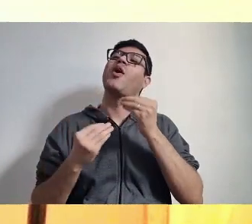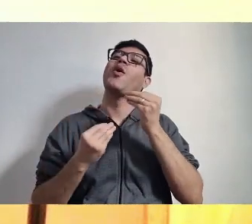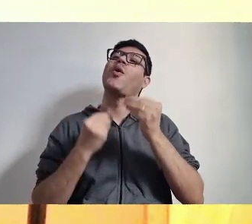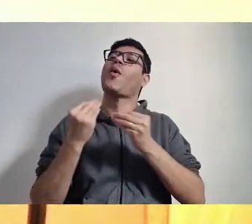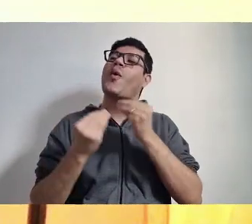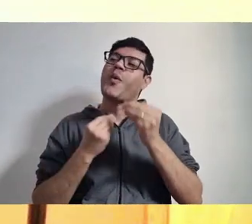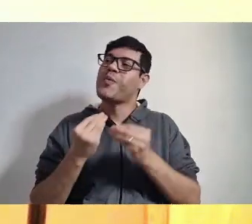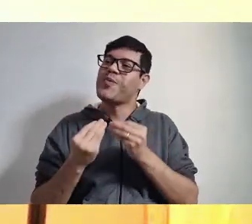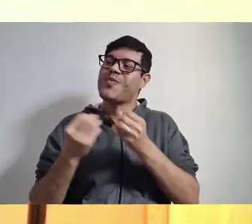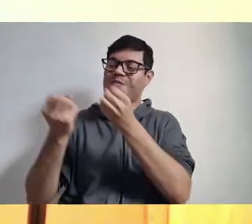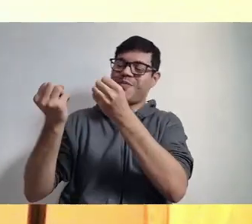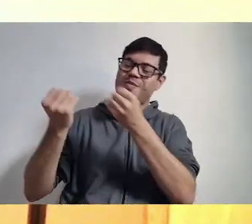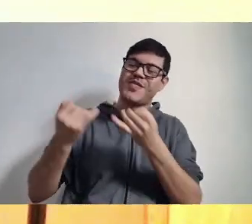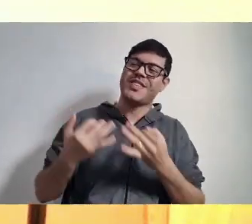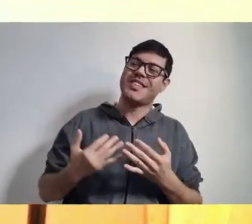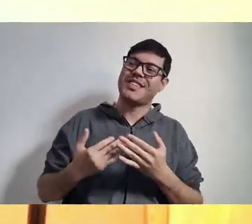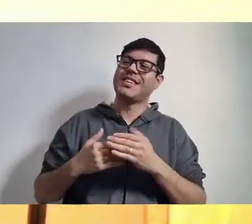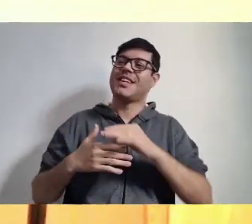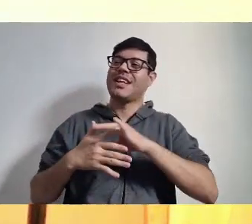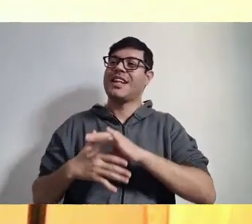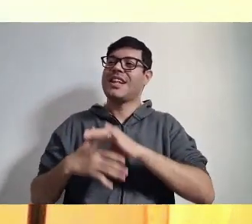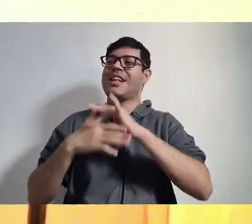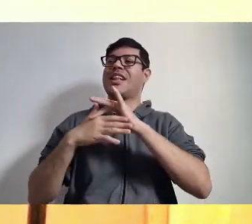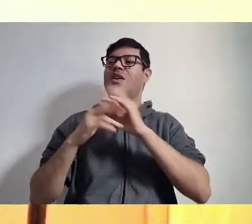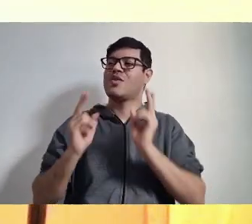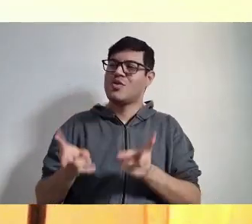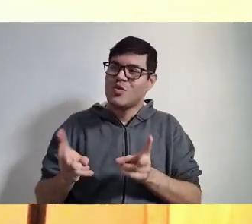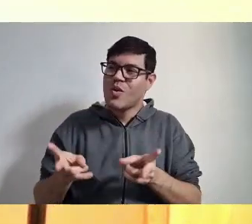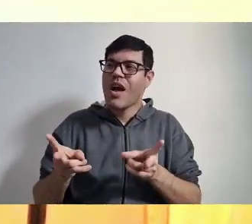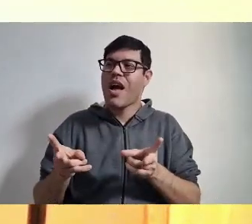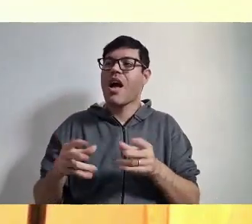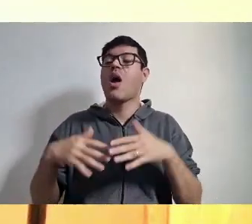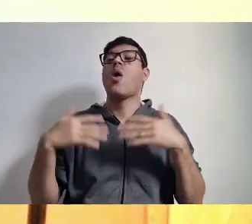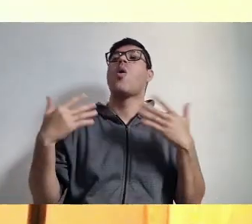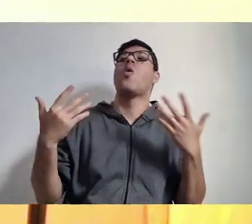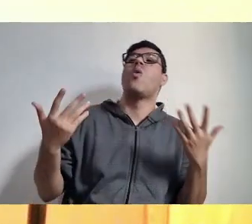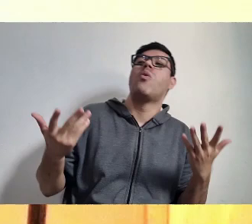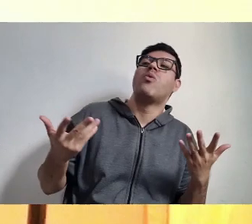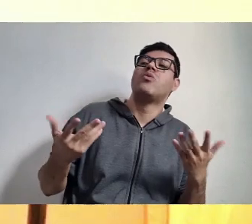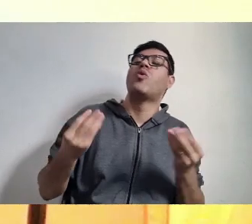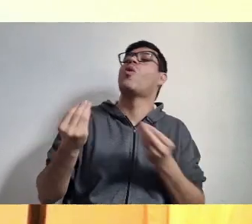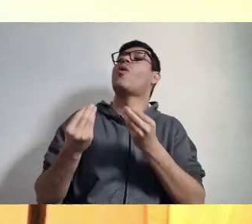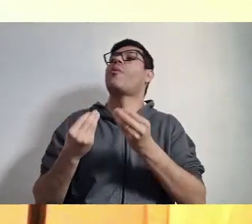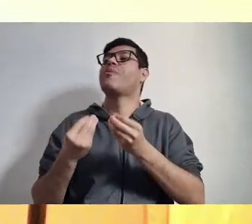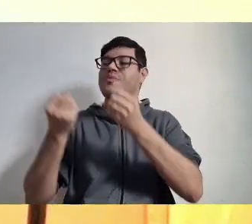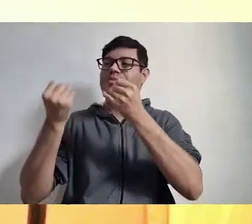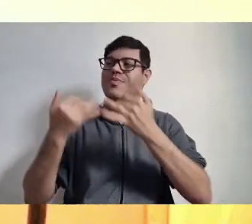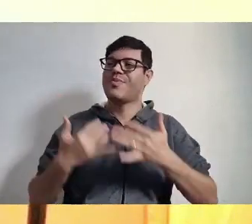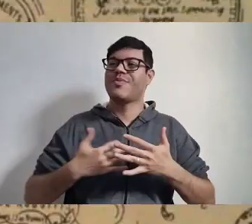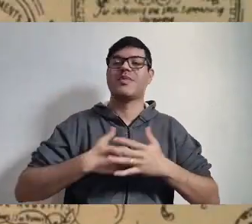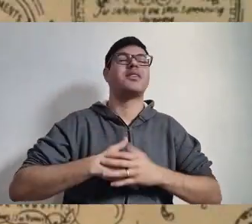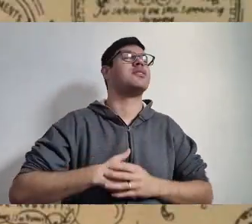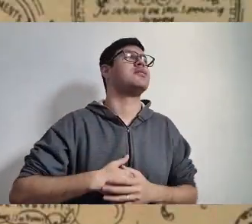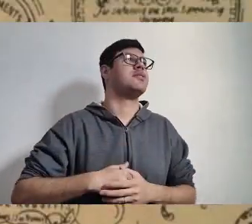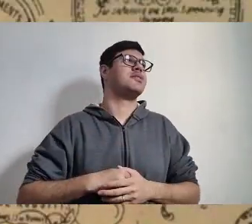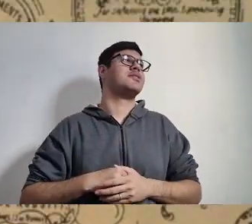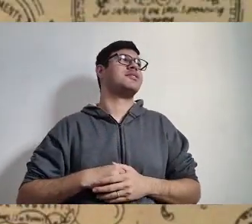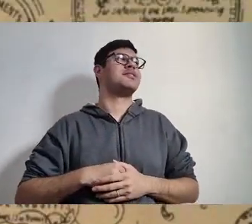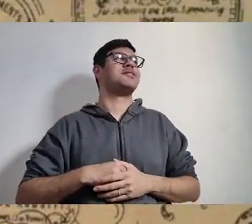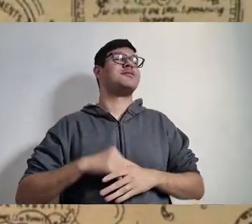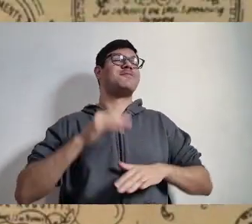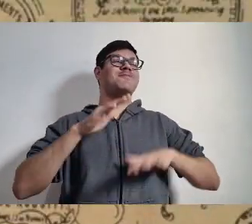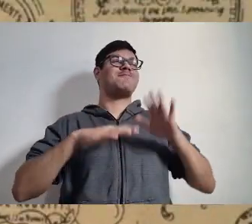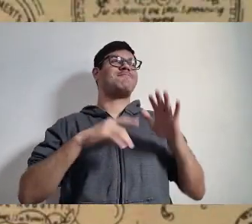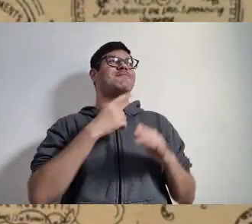de seguir na carreira com passos, com degraus mais acima? Gil, tem dias que a gente tem muita